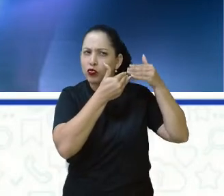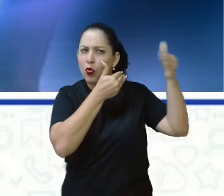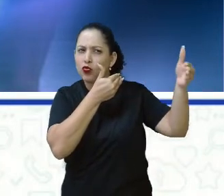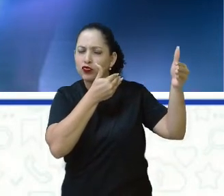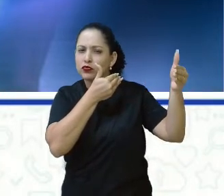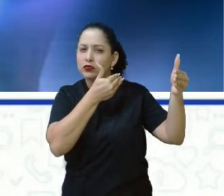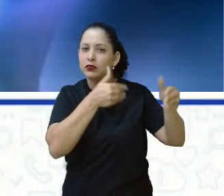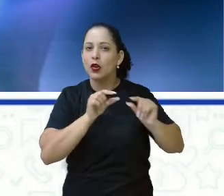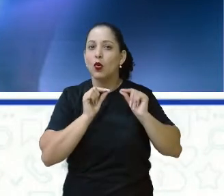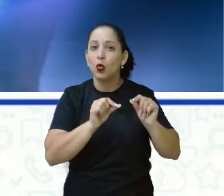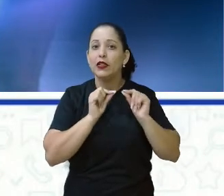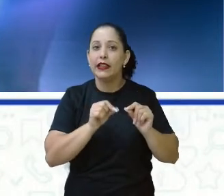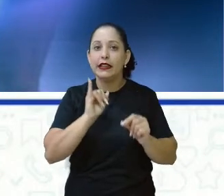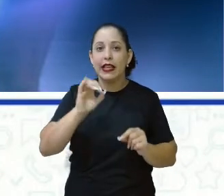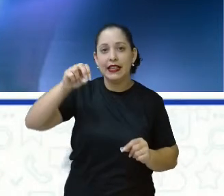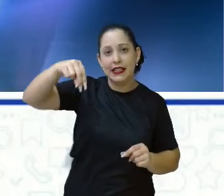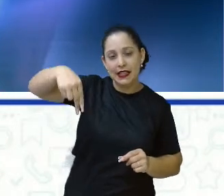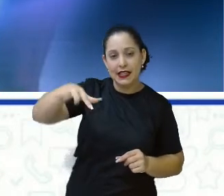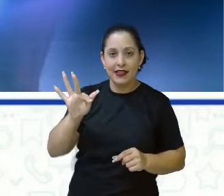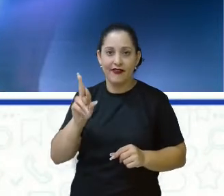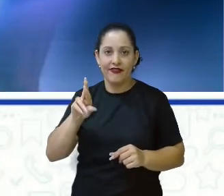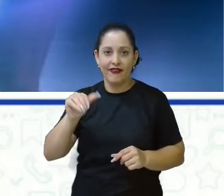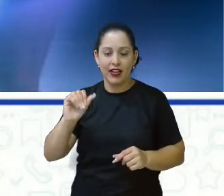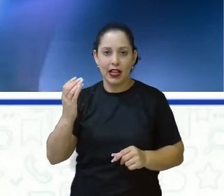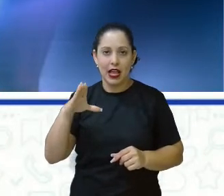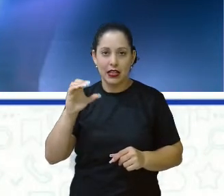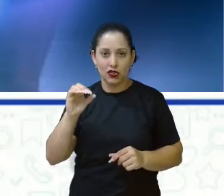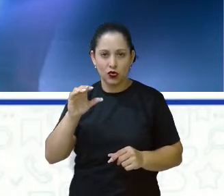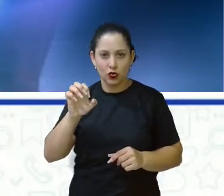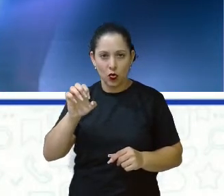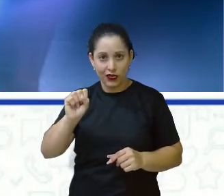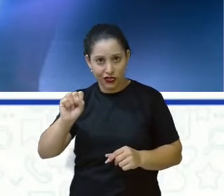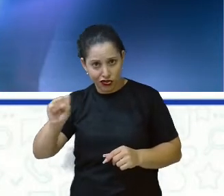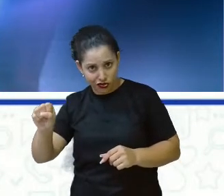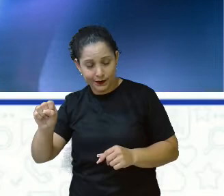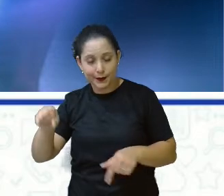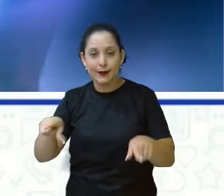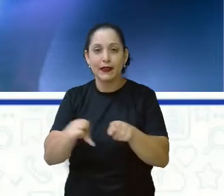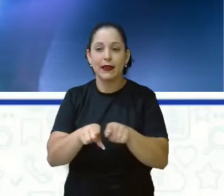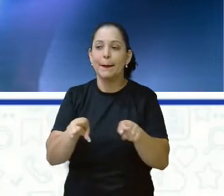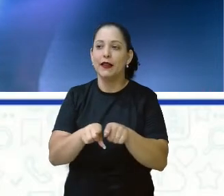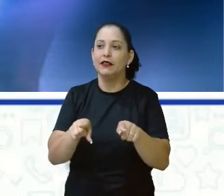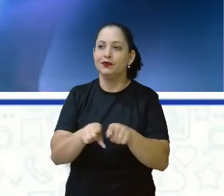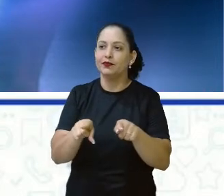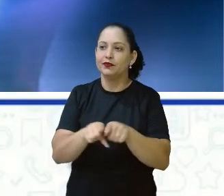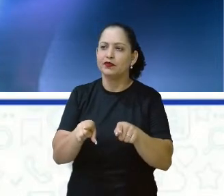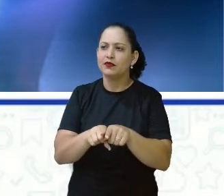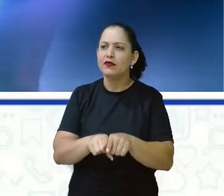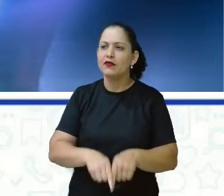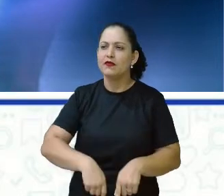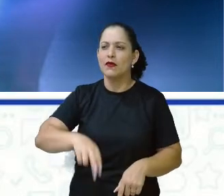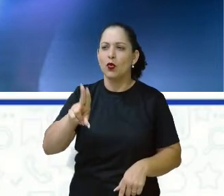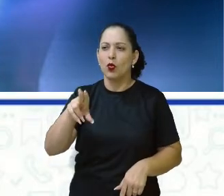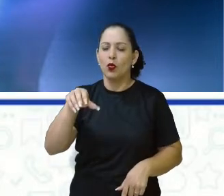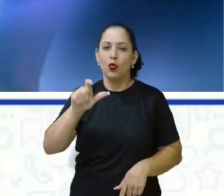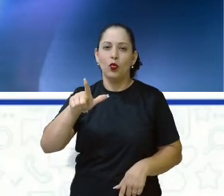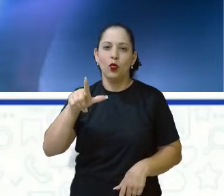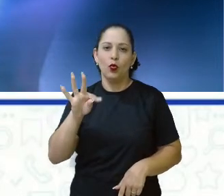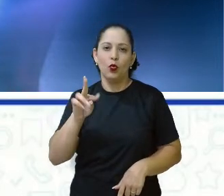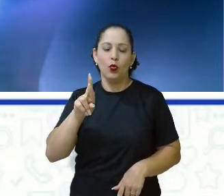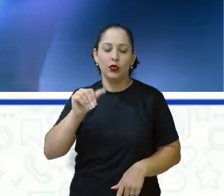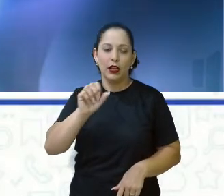são chamados de infrações e ultrassons. Vê que interessante. Então, existe um espectro, como se fosse uma